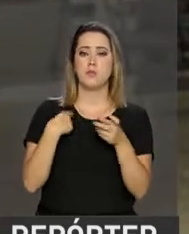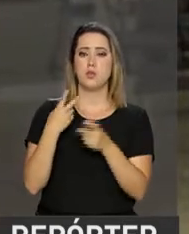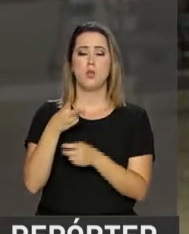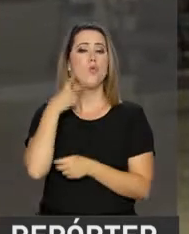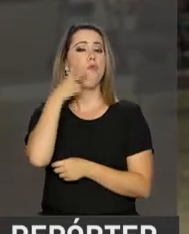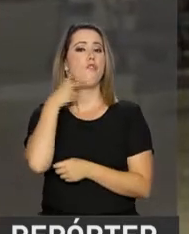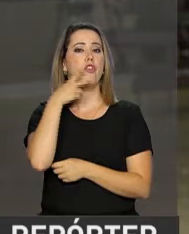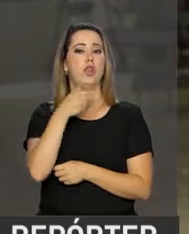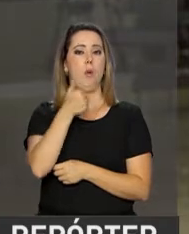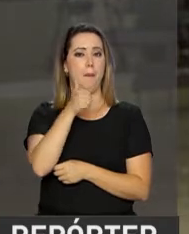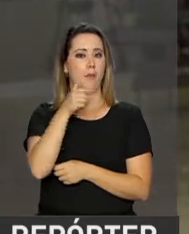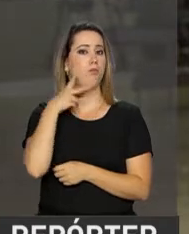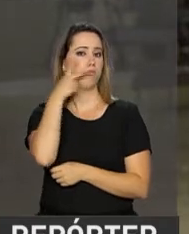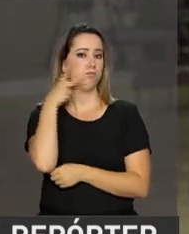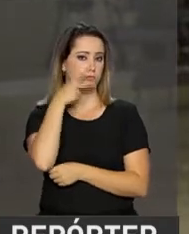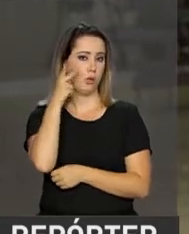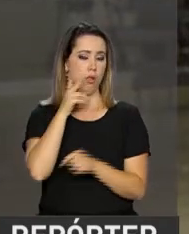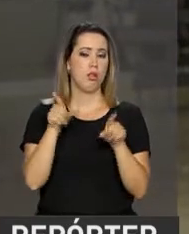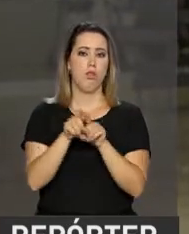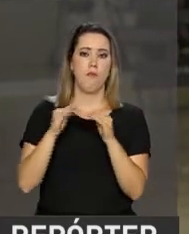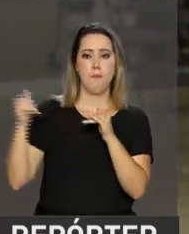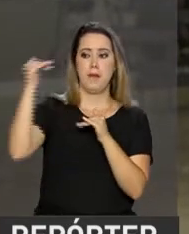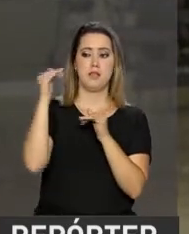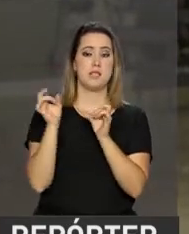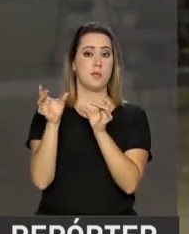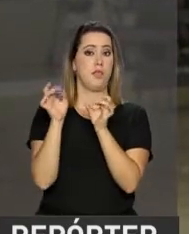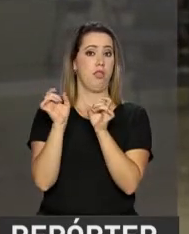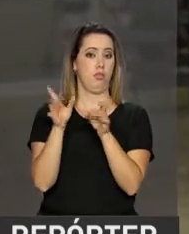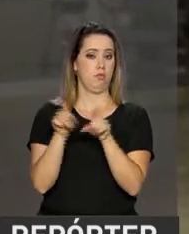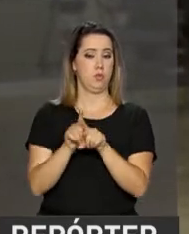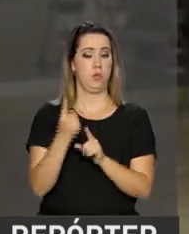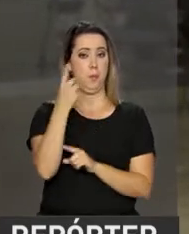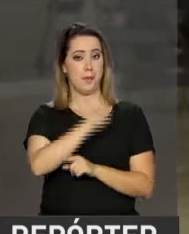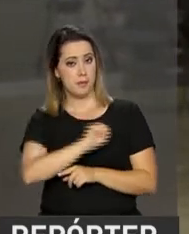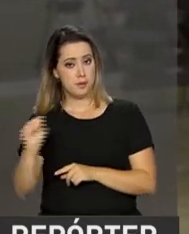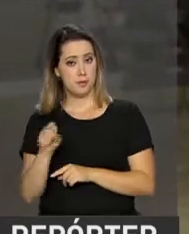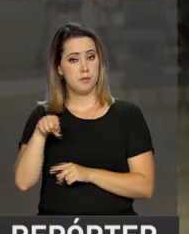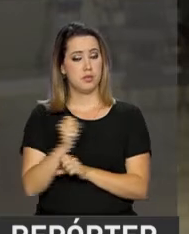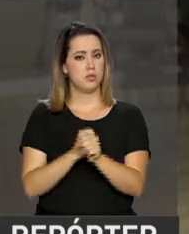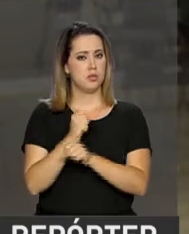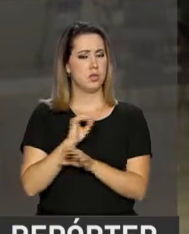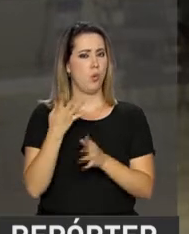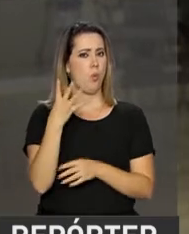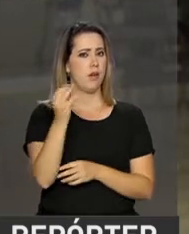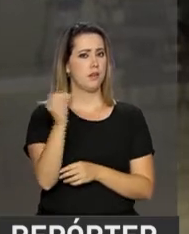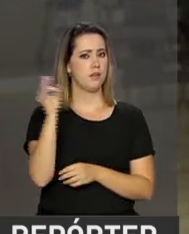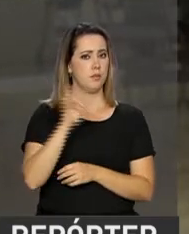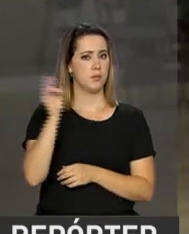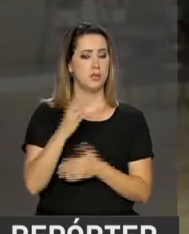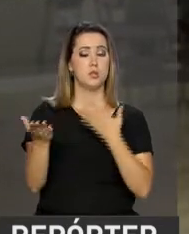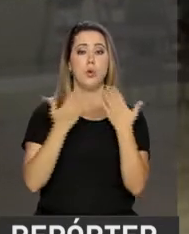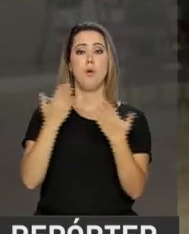vinhos houve um aumento no volume de exportações no primeiro semestre deste ano de quase 40% em relação